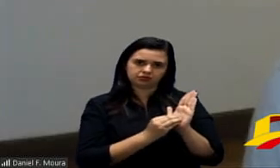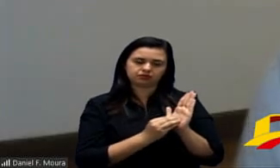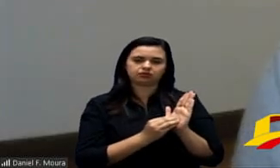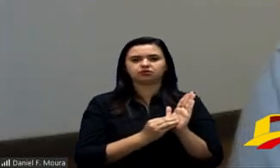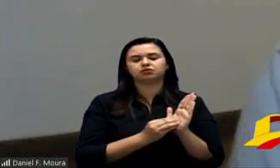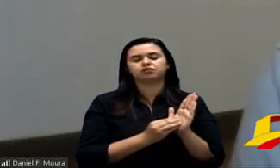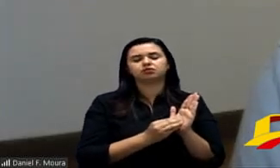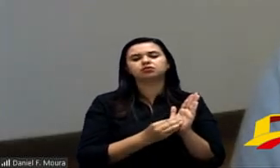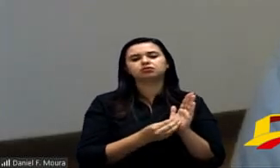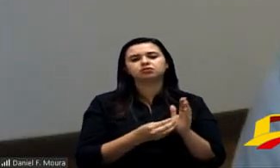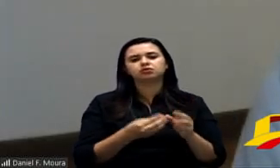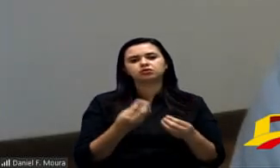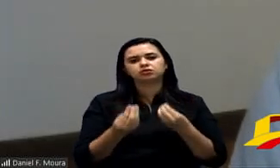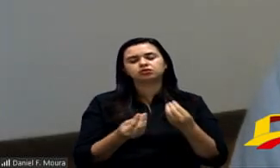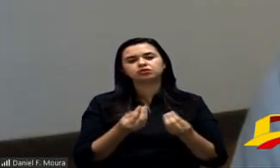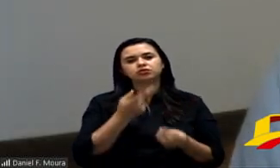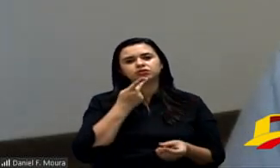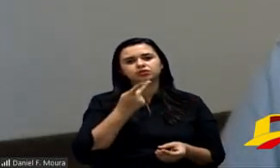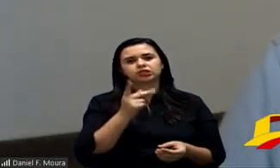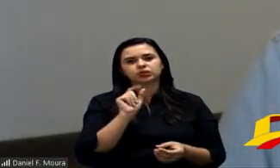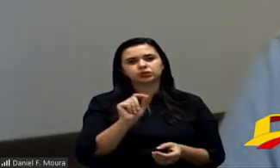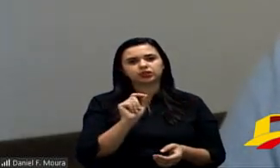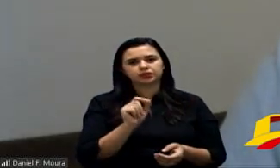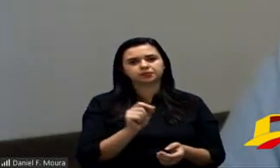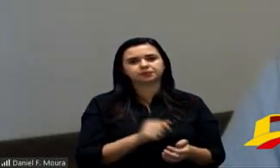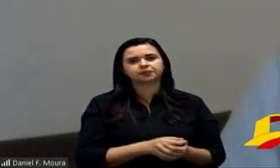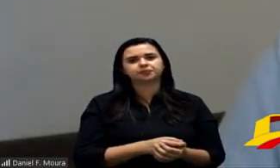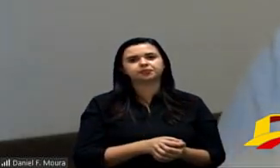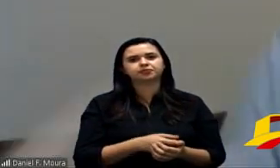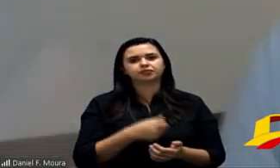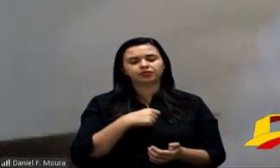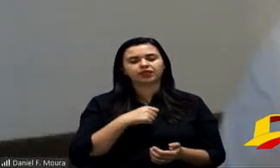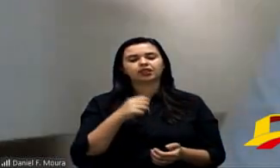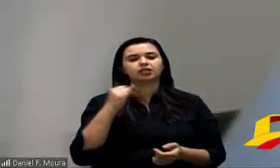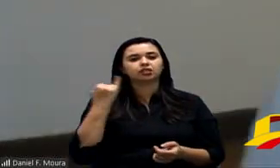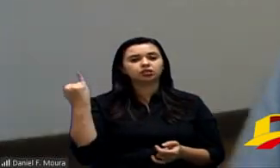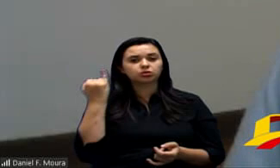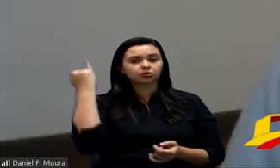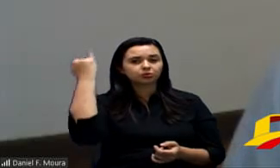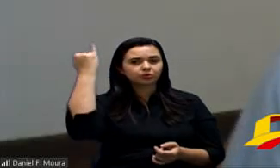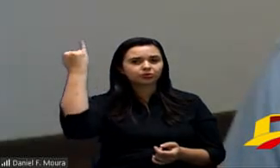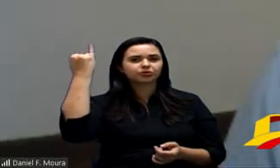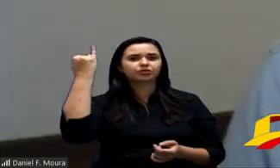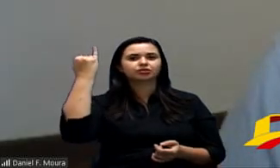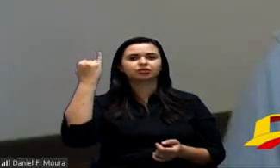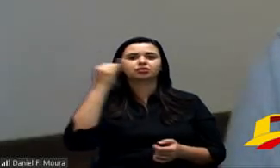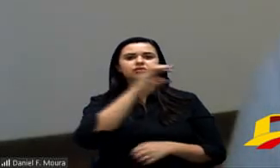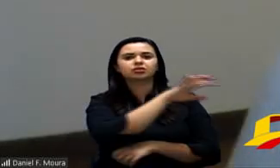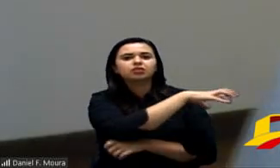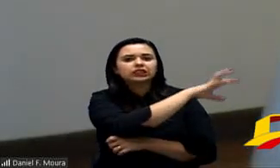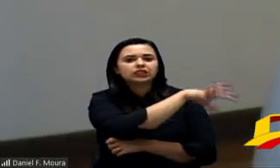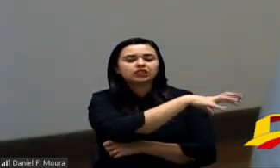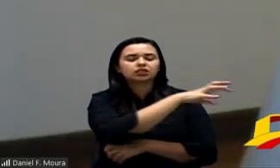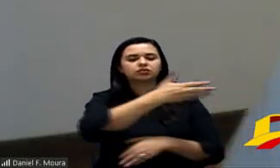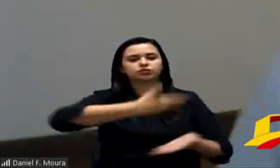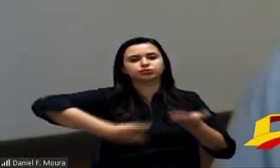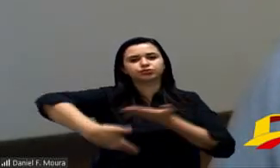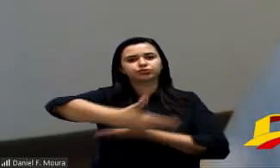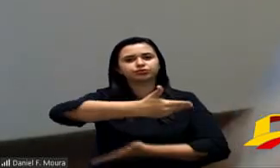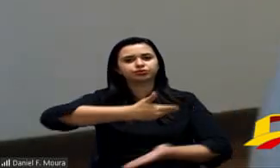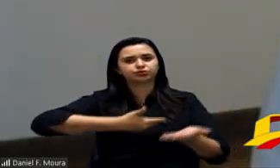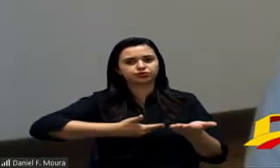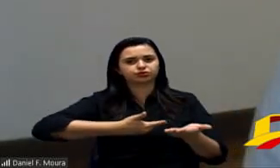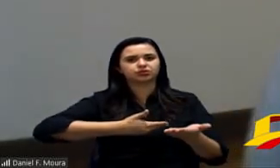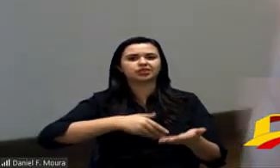trabalho, né? Esse trabalho fala, inclusive, da importância da socialização e socialização que o Sandro não tem. Ele sempre vive uma socialização